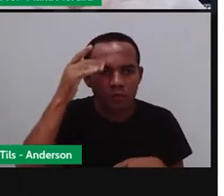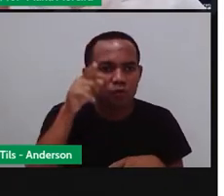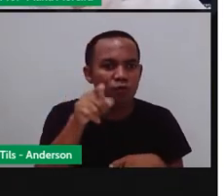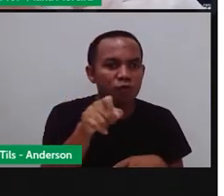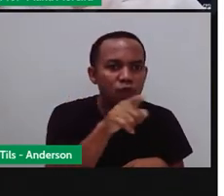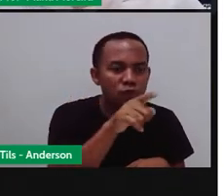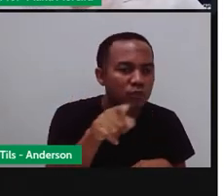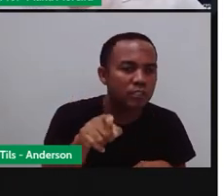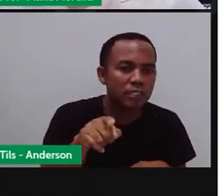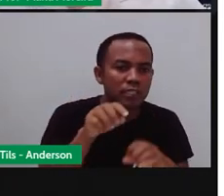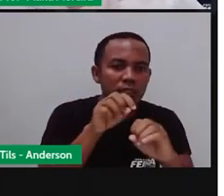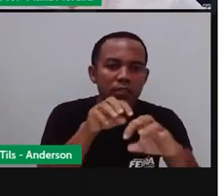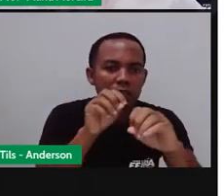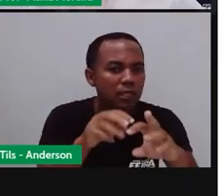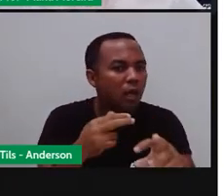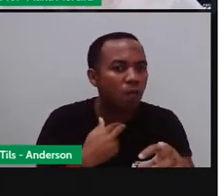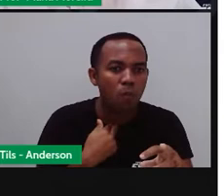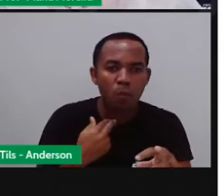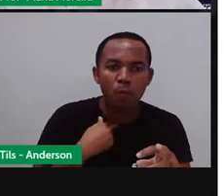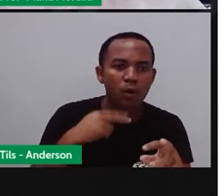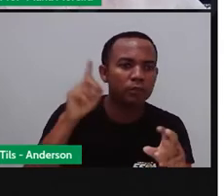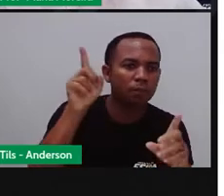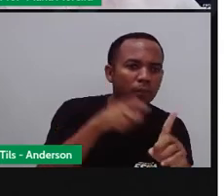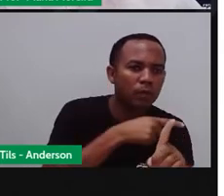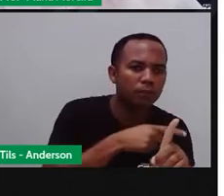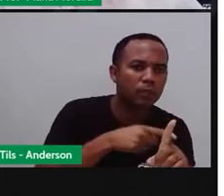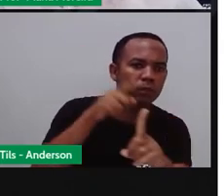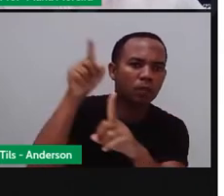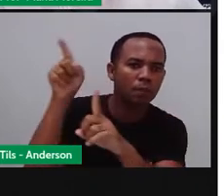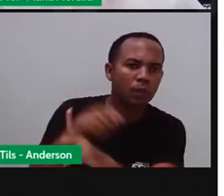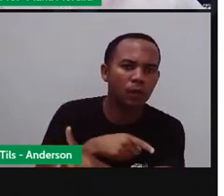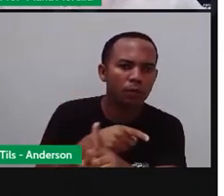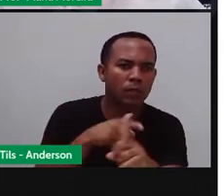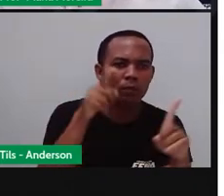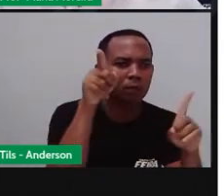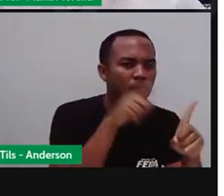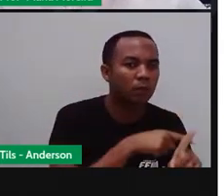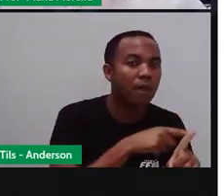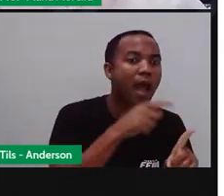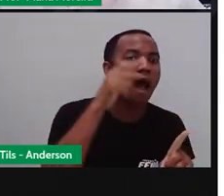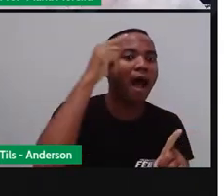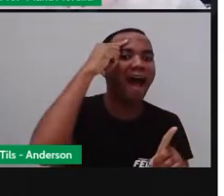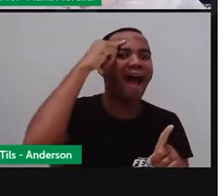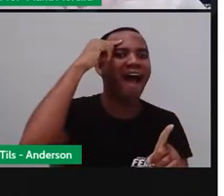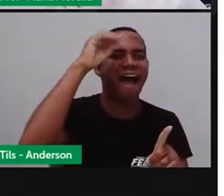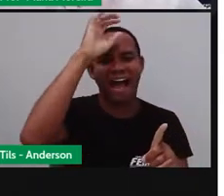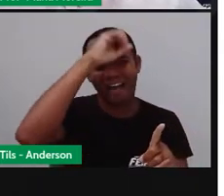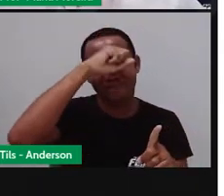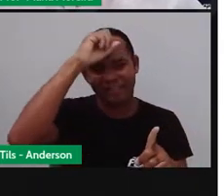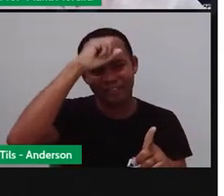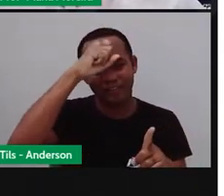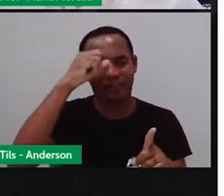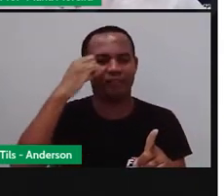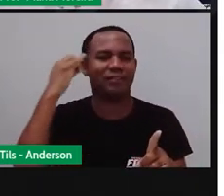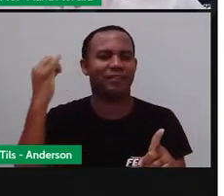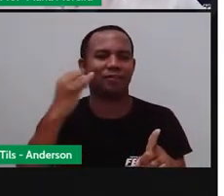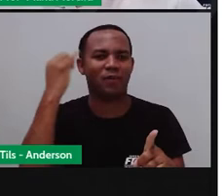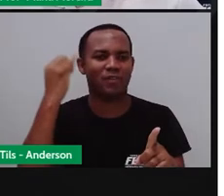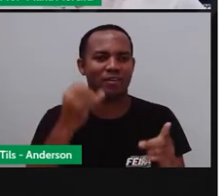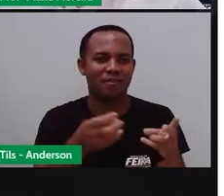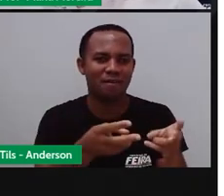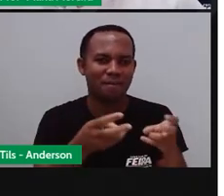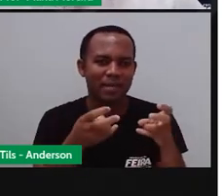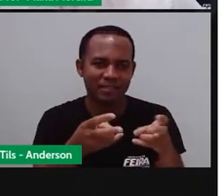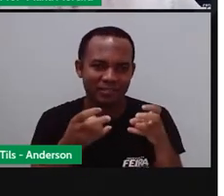vocês? Conscientizando vocês, desde o início das nossas aulas, sobre o quê? Sobre a poluição. Então, percebam que